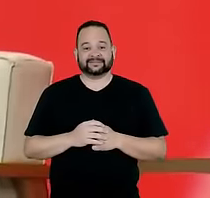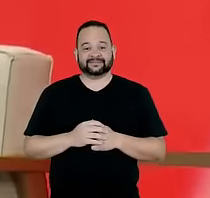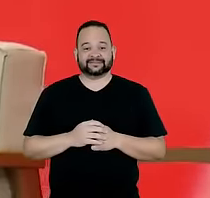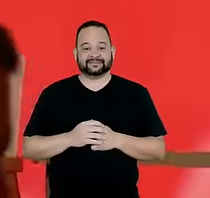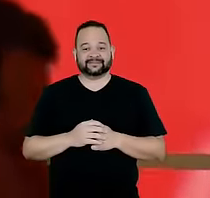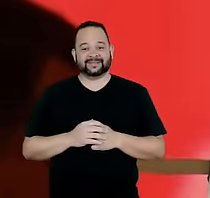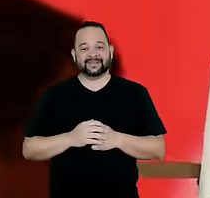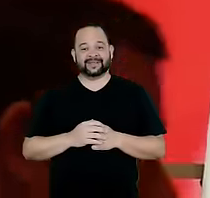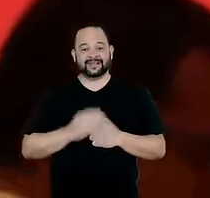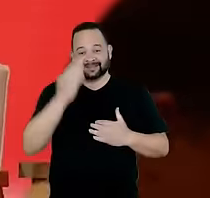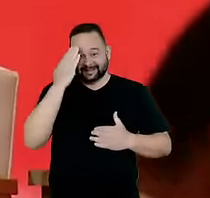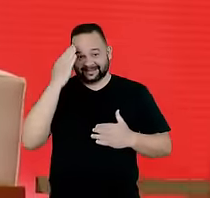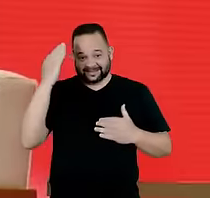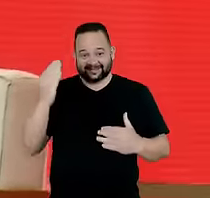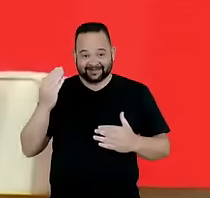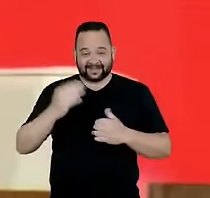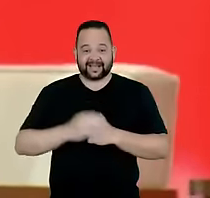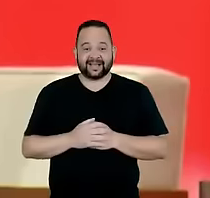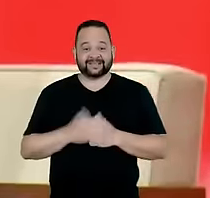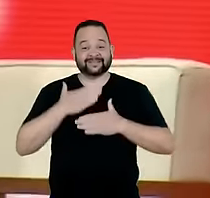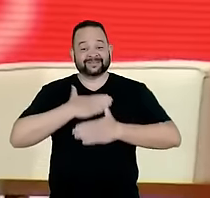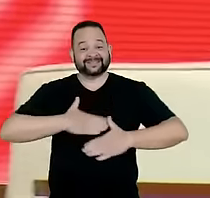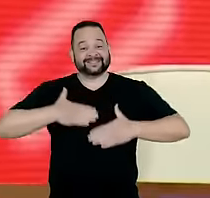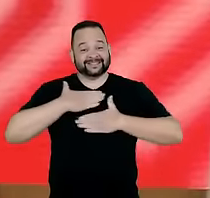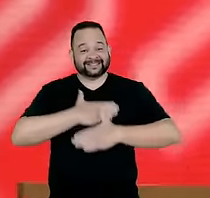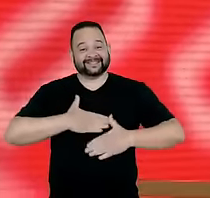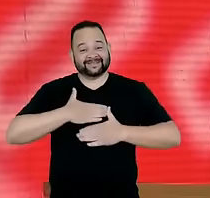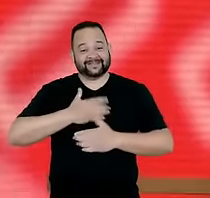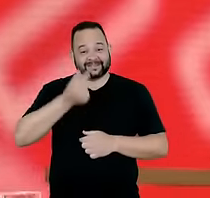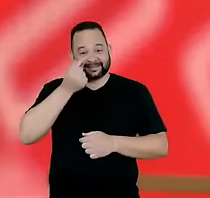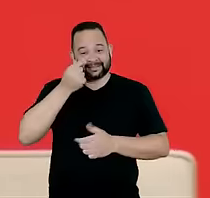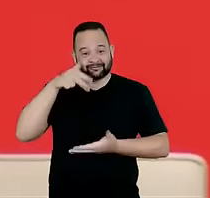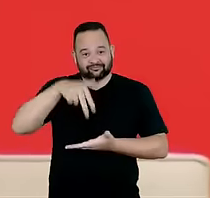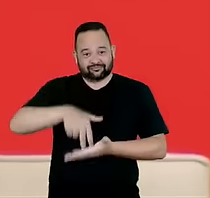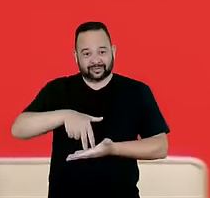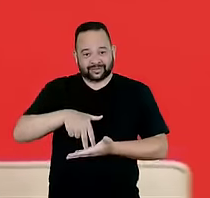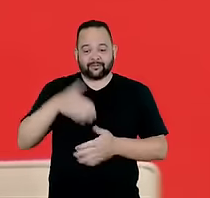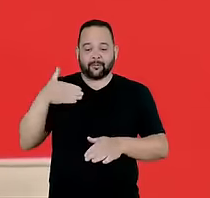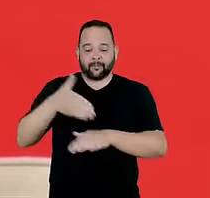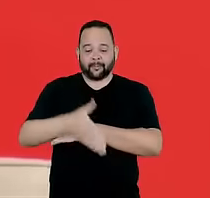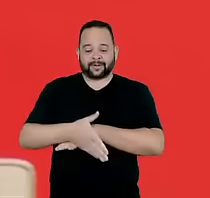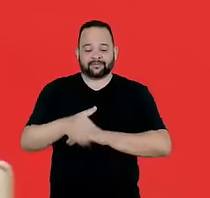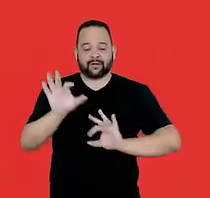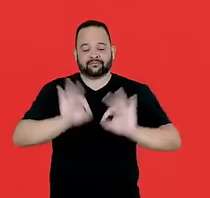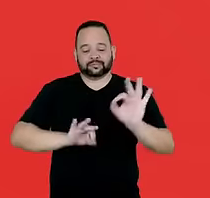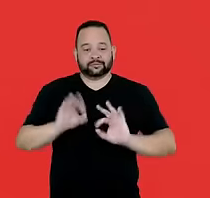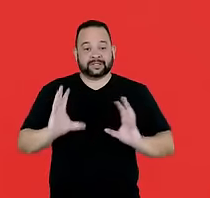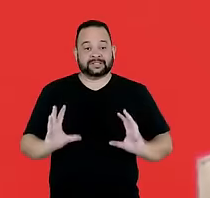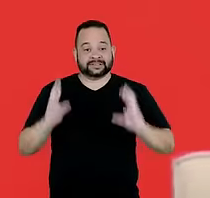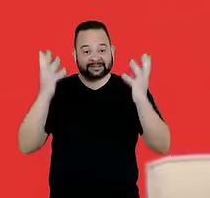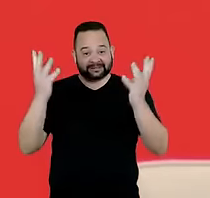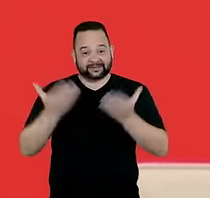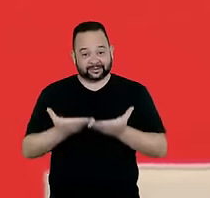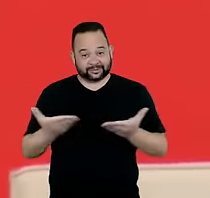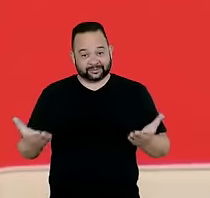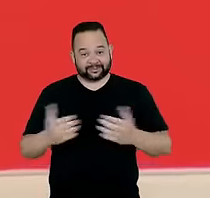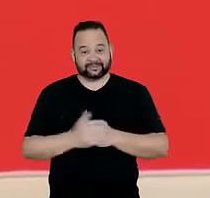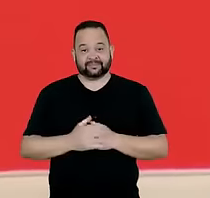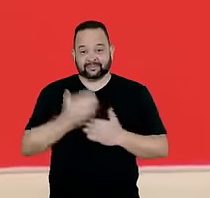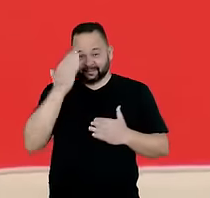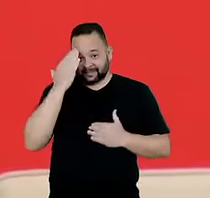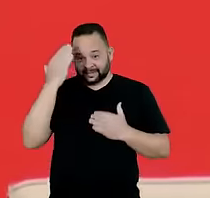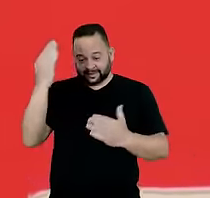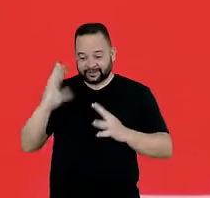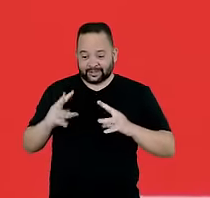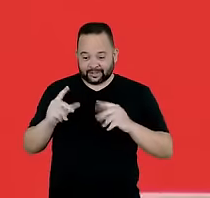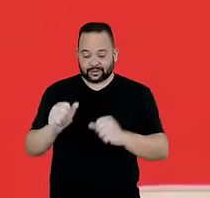Obrigada muita muita satisfação de estar aqui com vocês de fazer esse evento para vocês né começar agradecendo a todos os nossos clientes